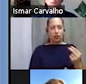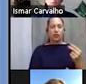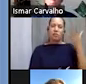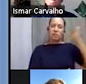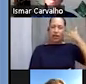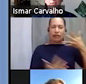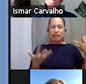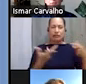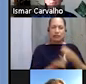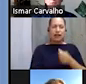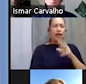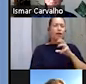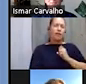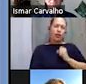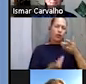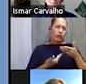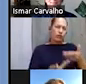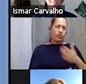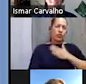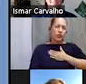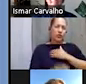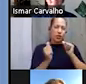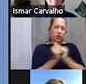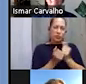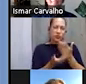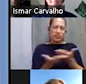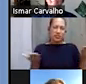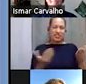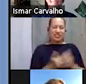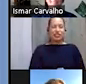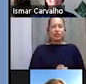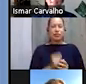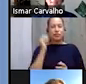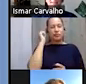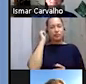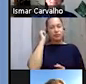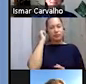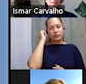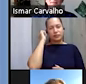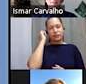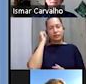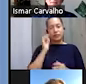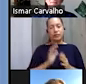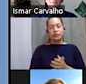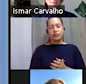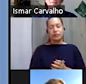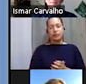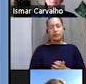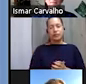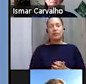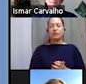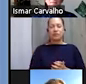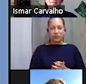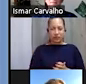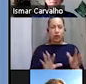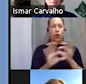eu gostei muito de estar aqui hoje com vocês. Tá bom? Tá joia. Então, um excelente final